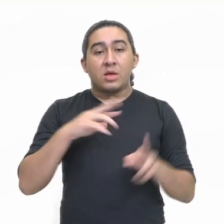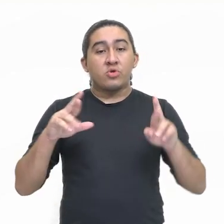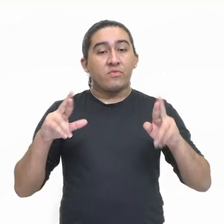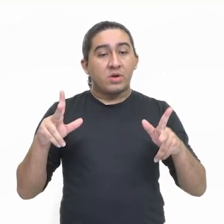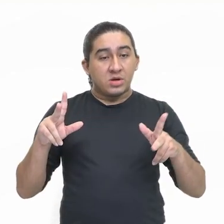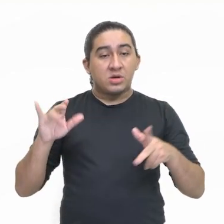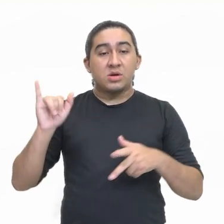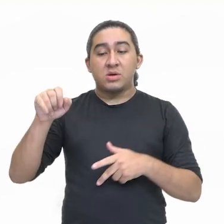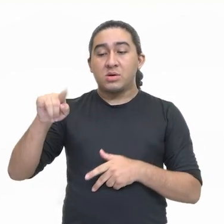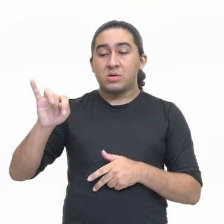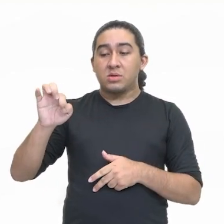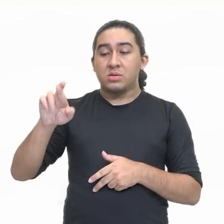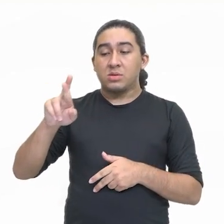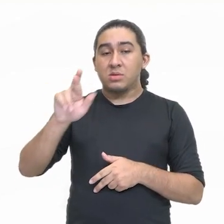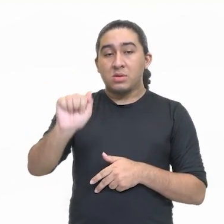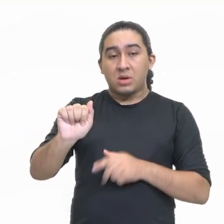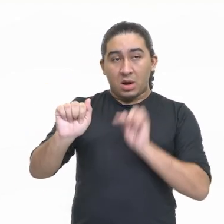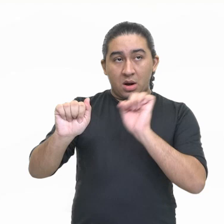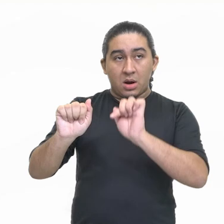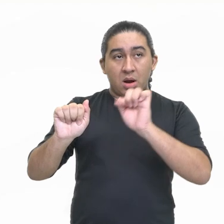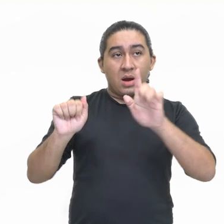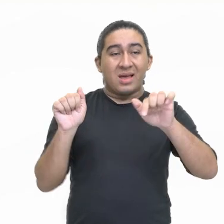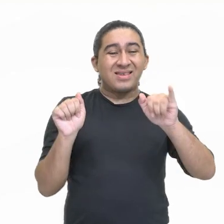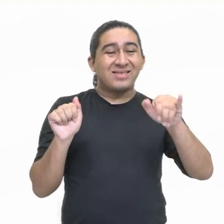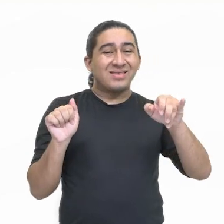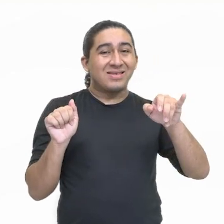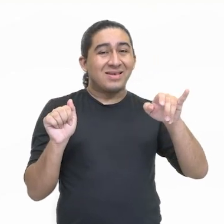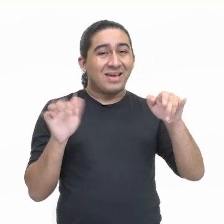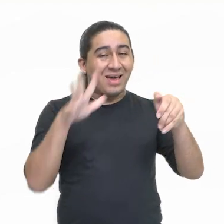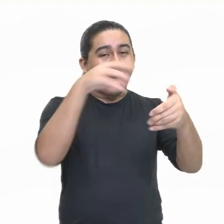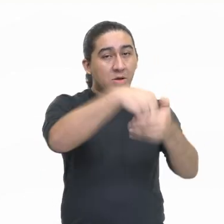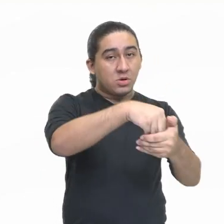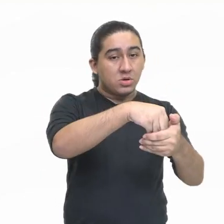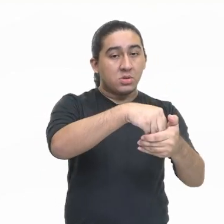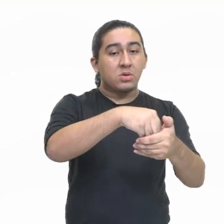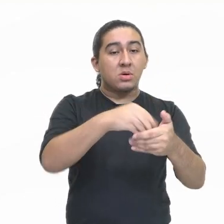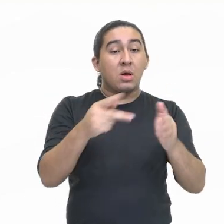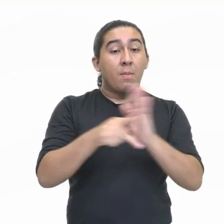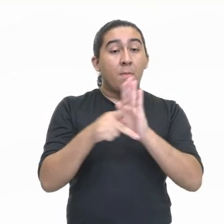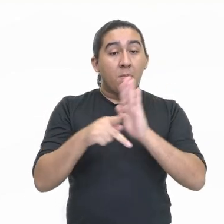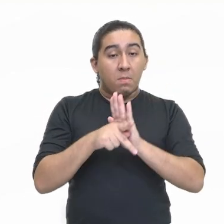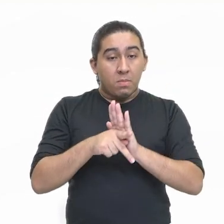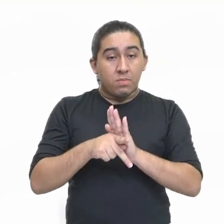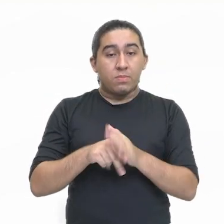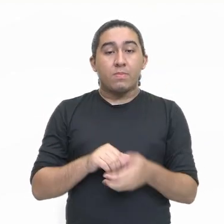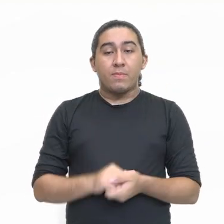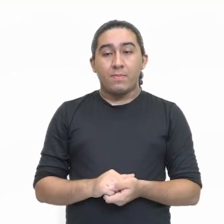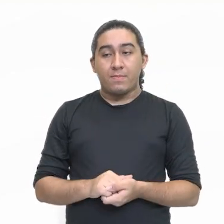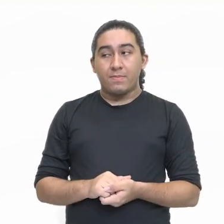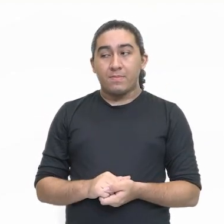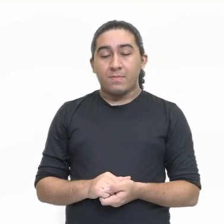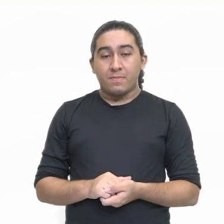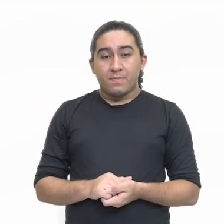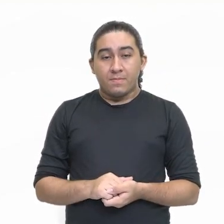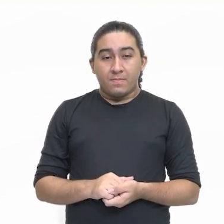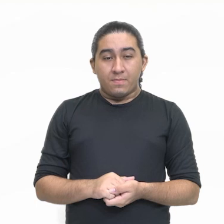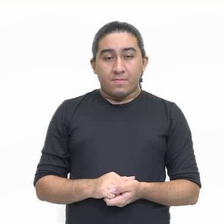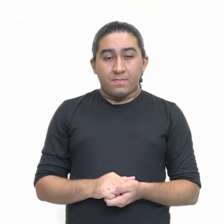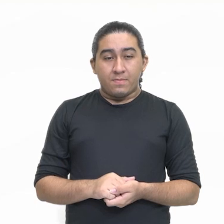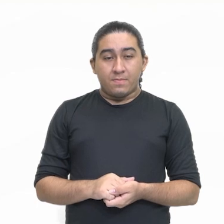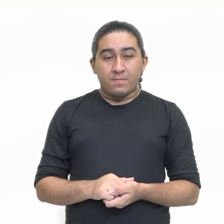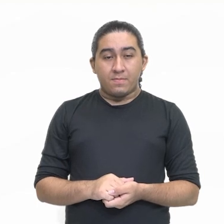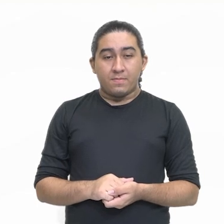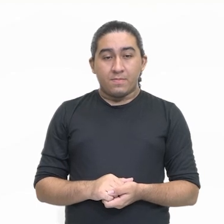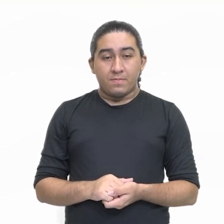entre espécies diferentes vocês devem também prestar atenção nestas